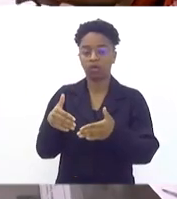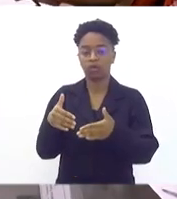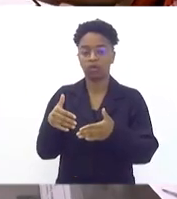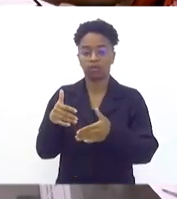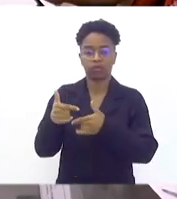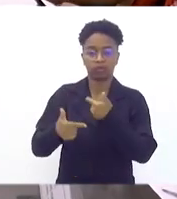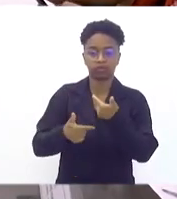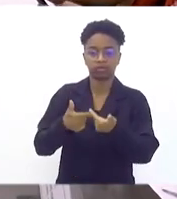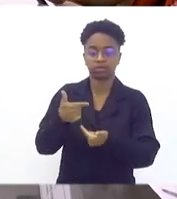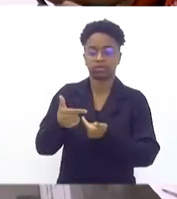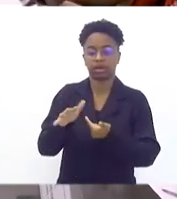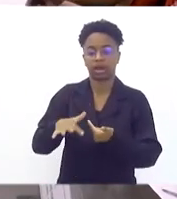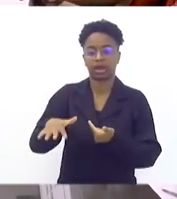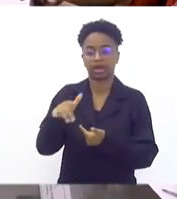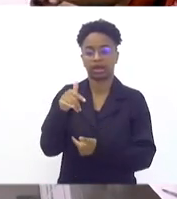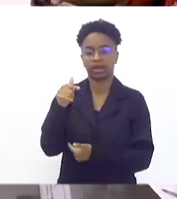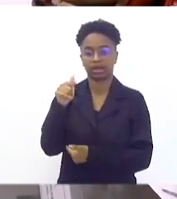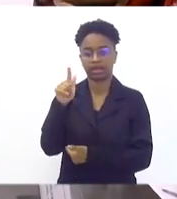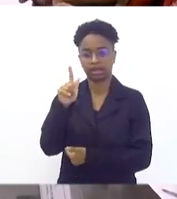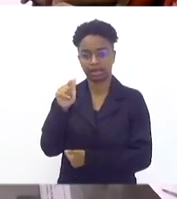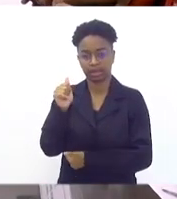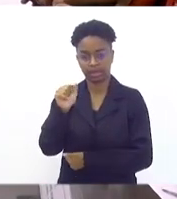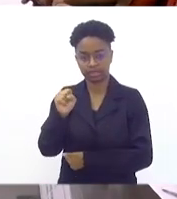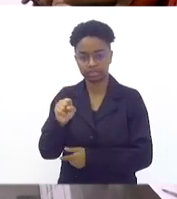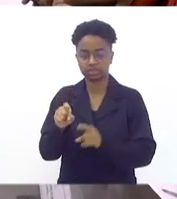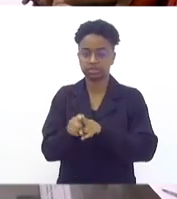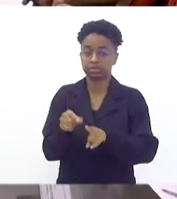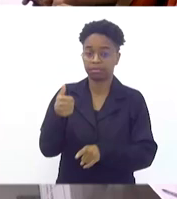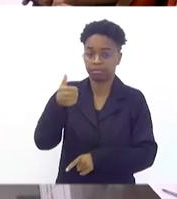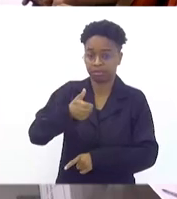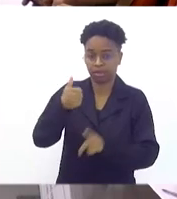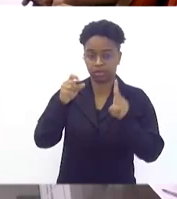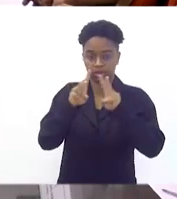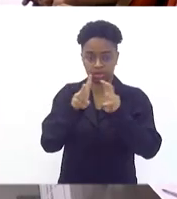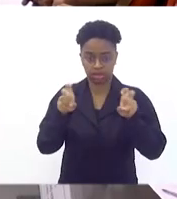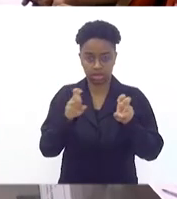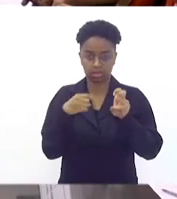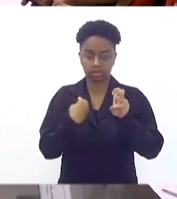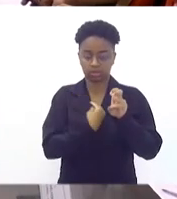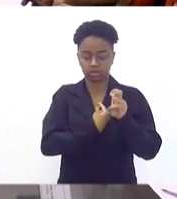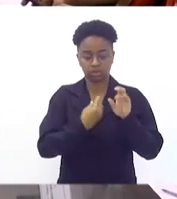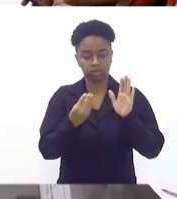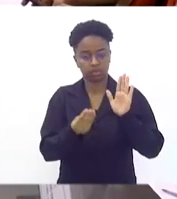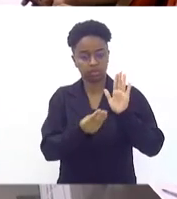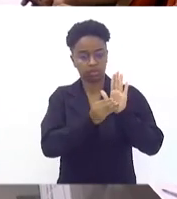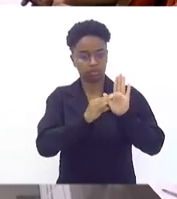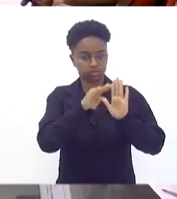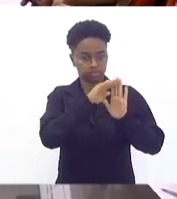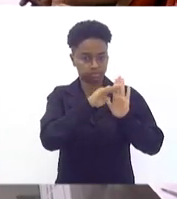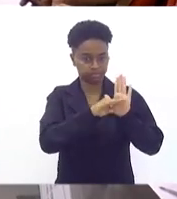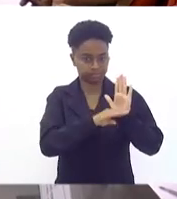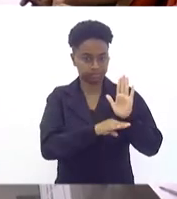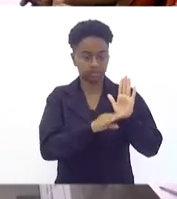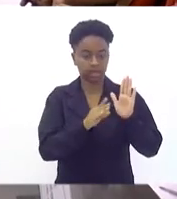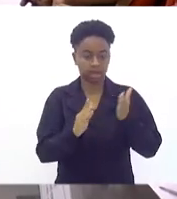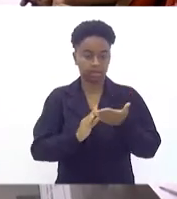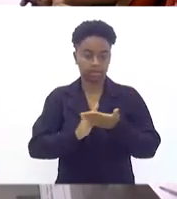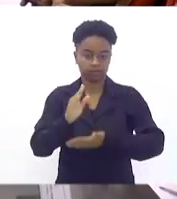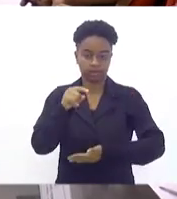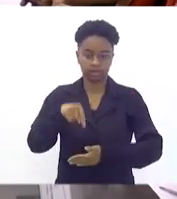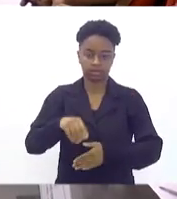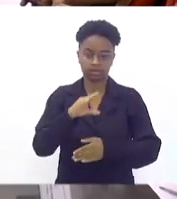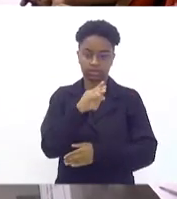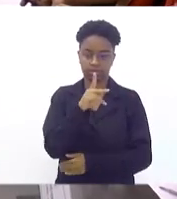Delegados ela também faz alusão e é a nossa primeira abordagem conforme cronograma aprovado nessa CPI